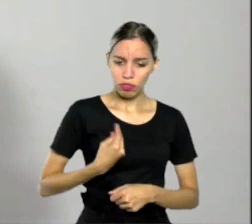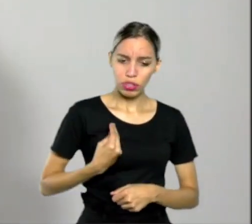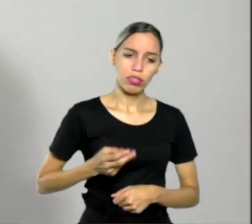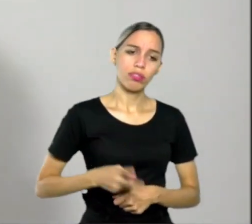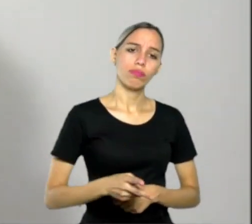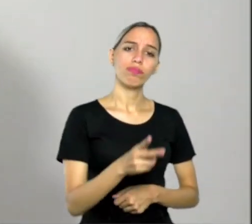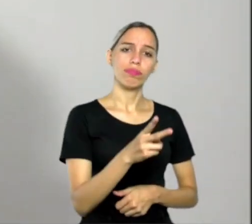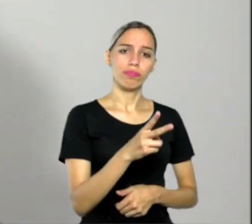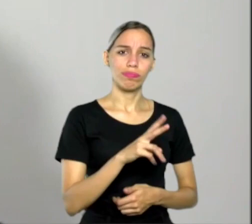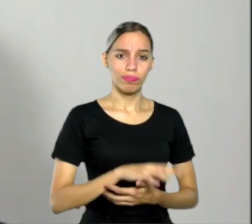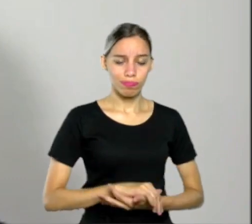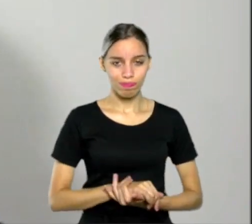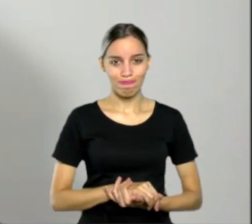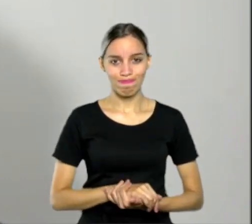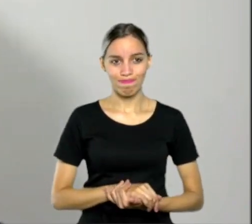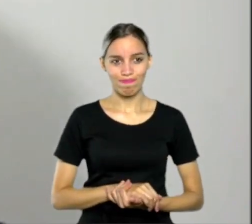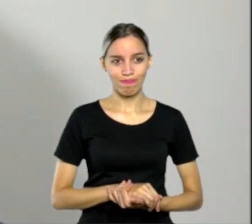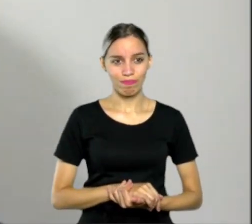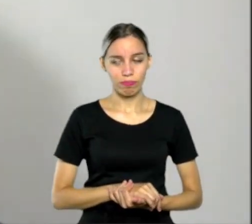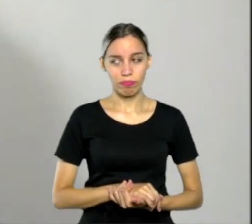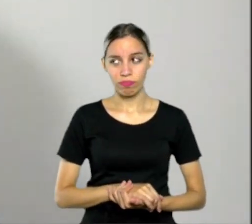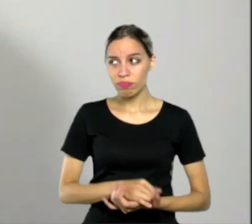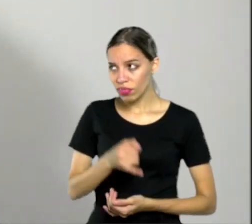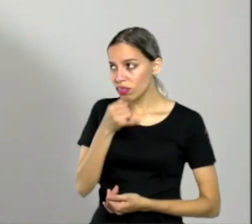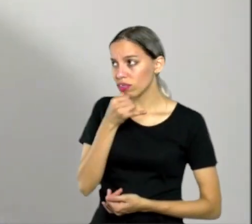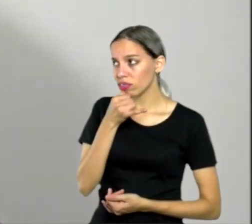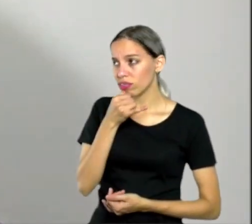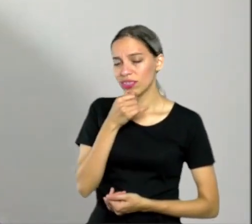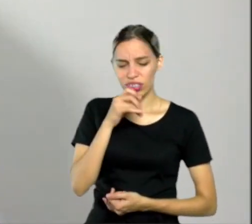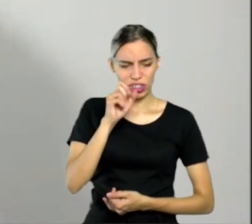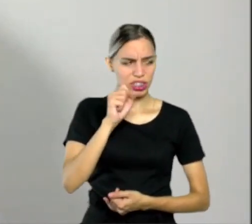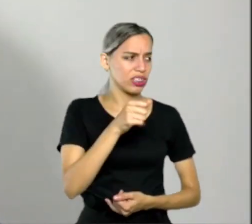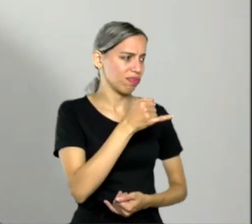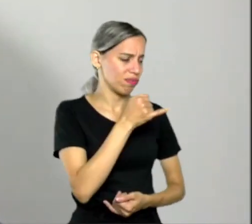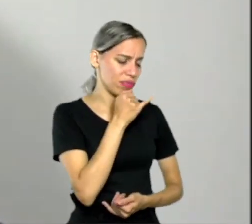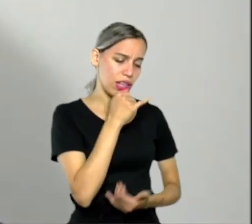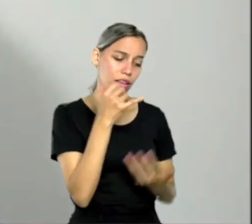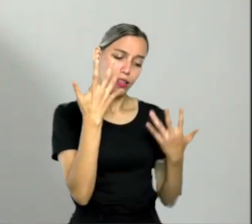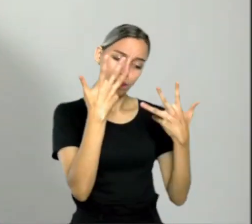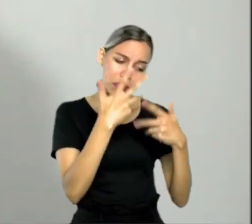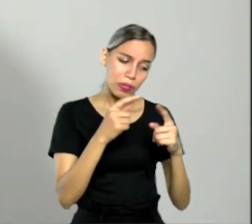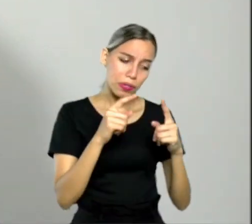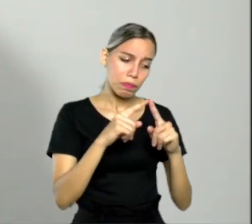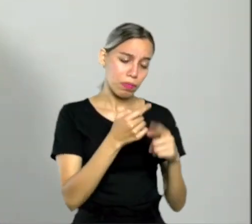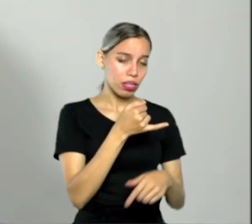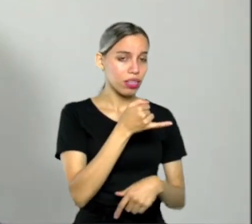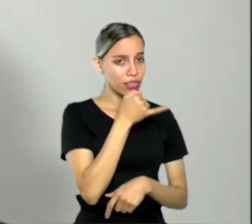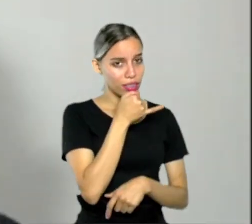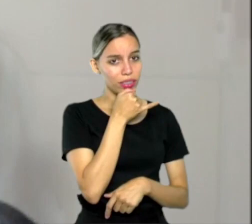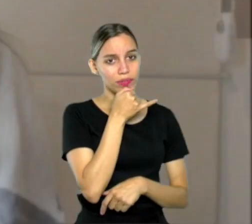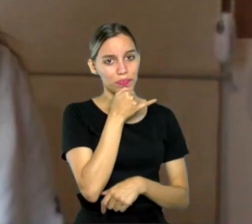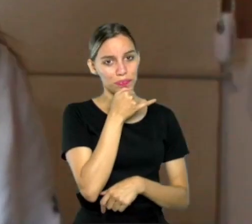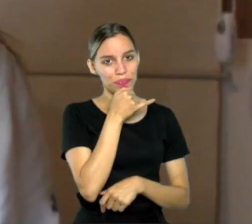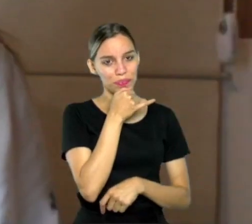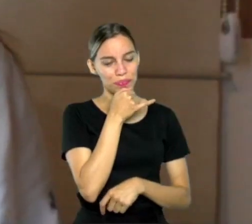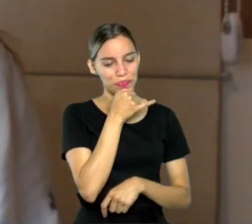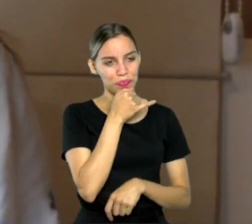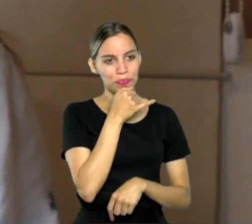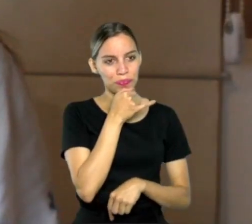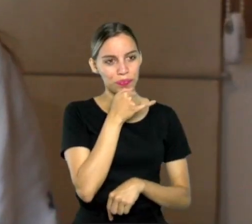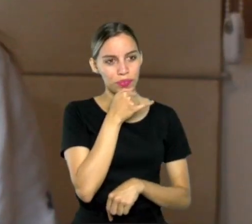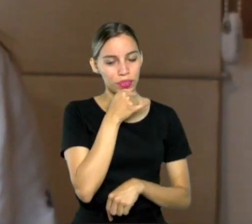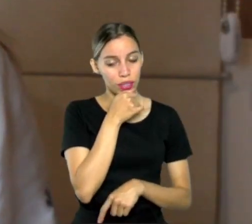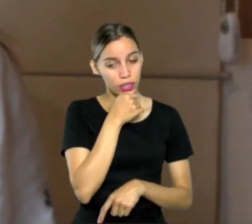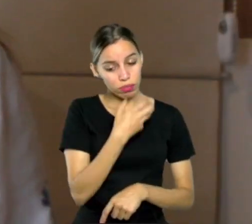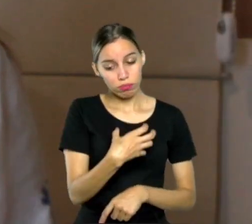Triste, né? A beleza é triste também. A beleza é triste também. E é um sentimento que a gente passa,